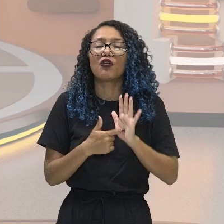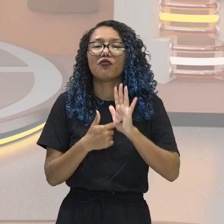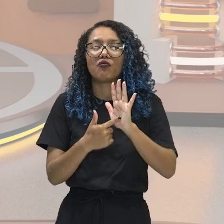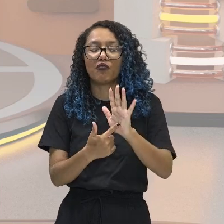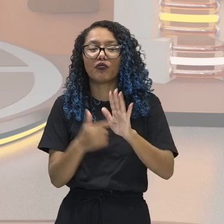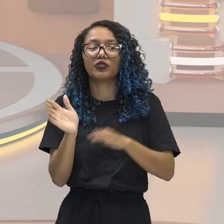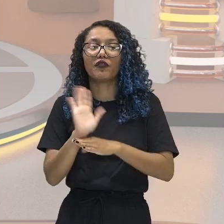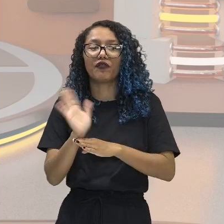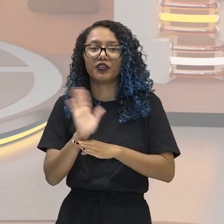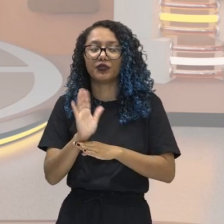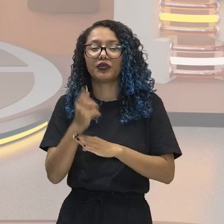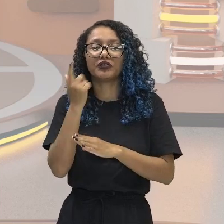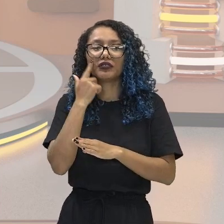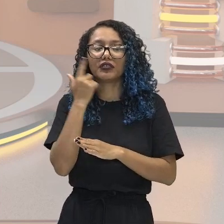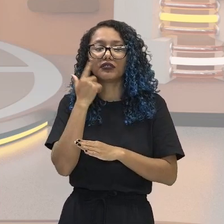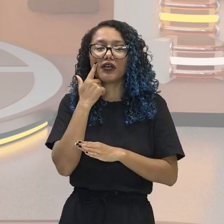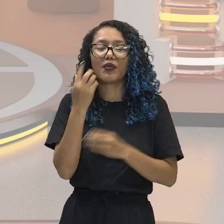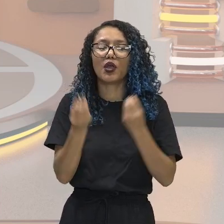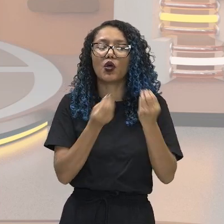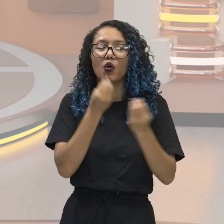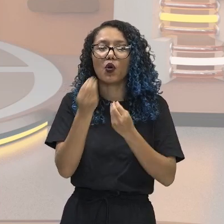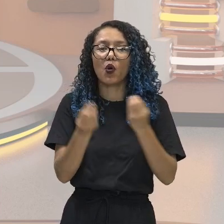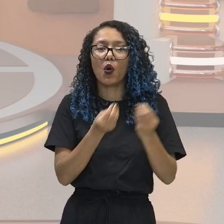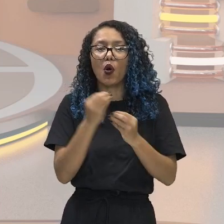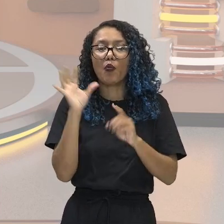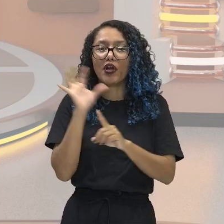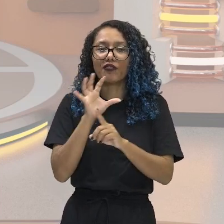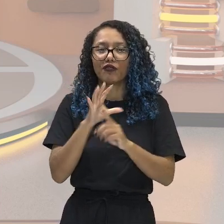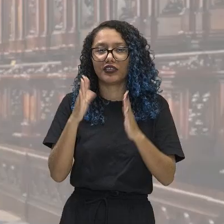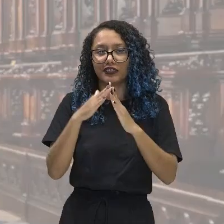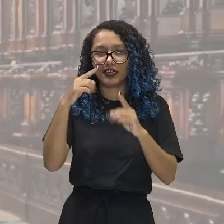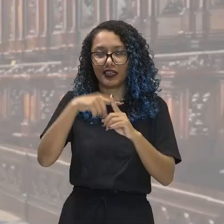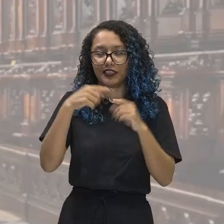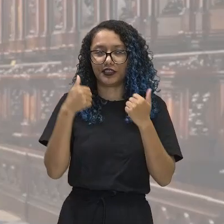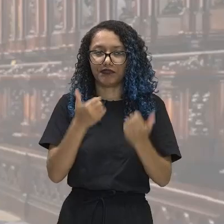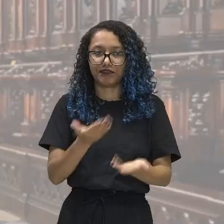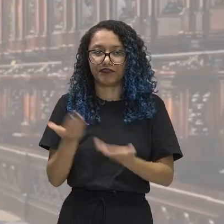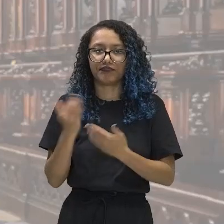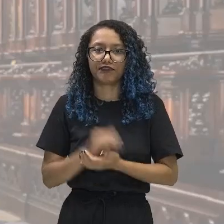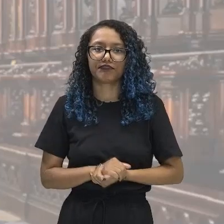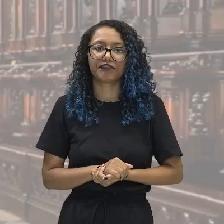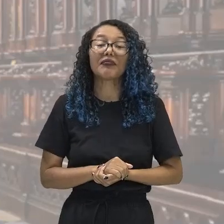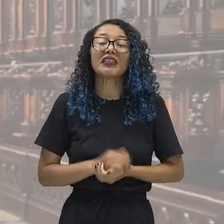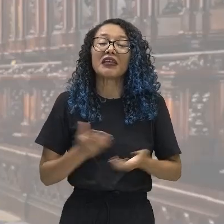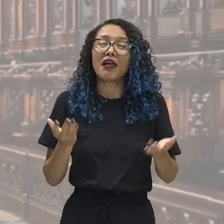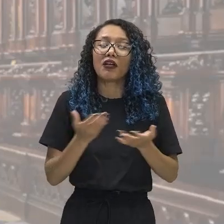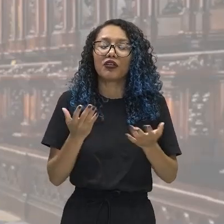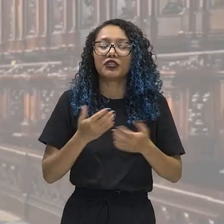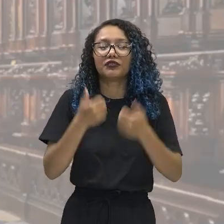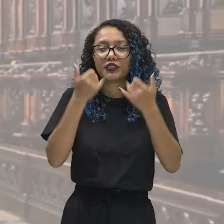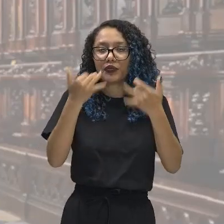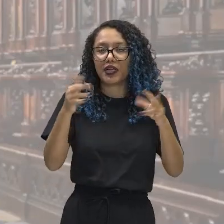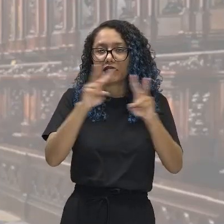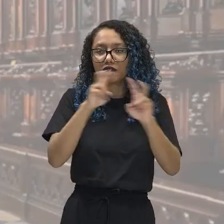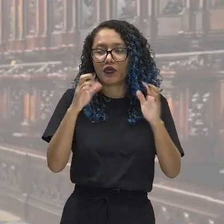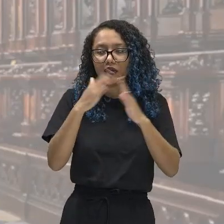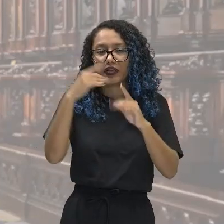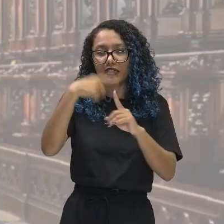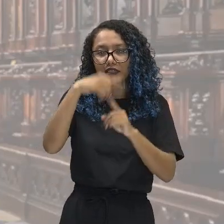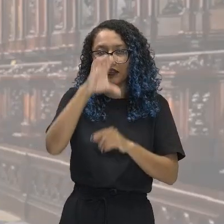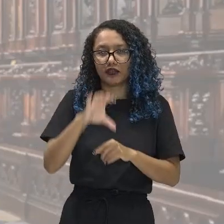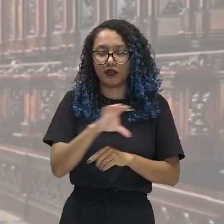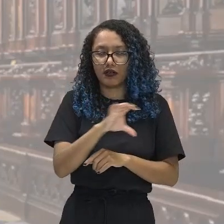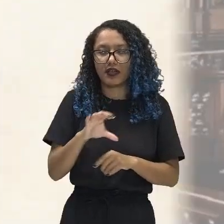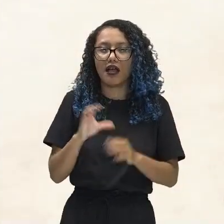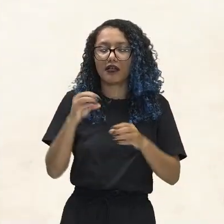mais como é que se dava a influência da igreja na Idade Média. Vamos então ao vídeo. E vamos falar sobre a igreja dentro do período